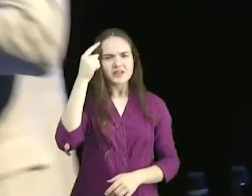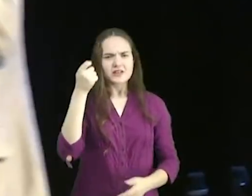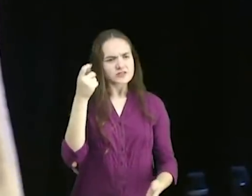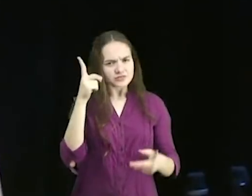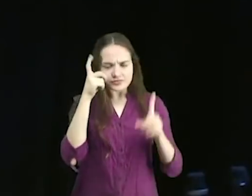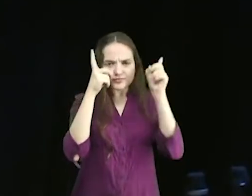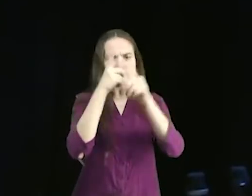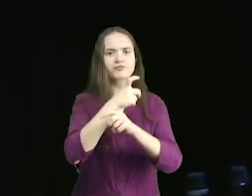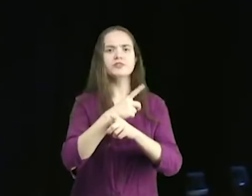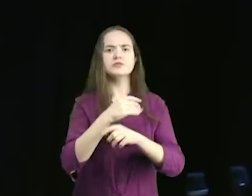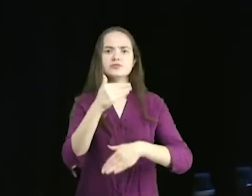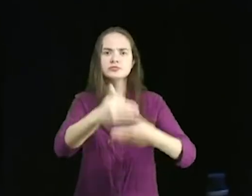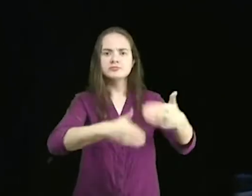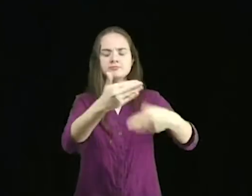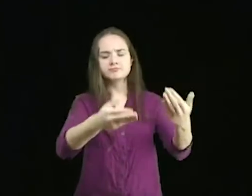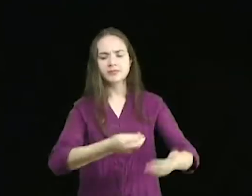duro.